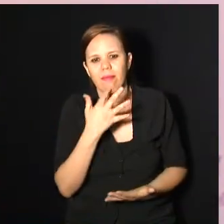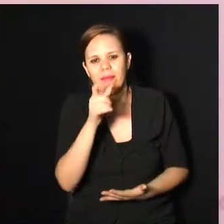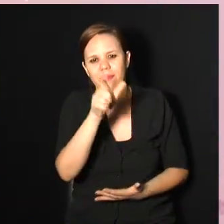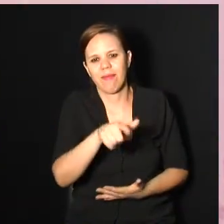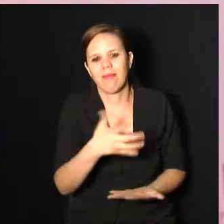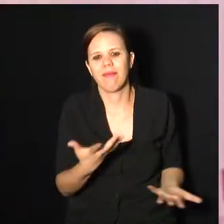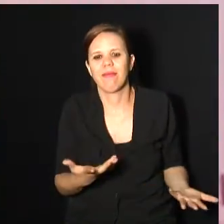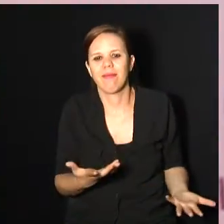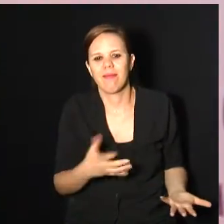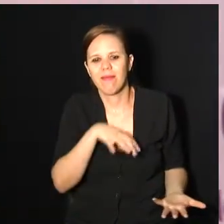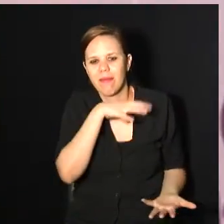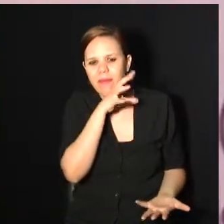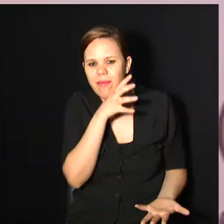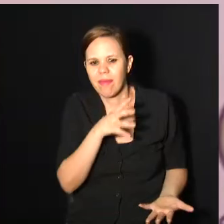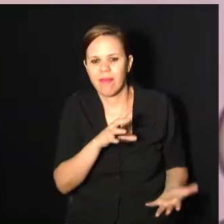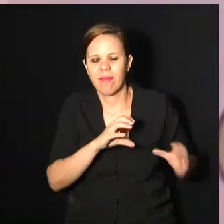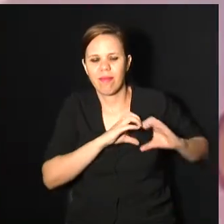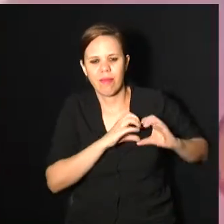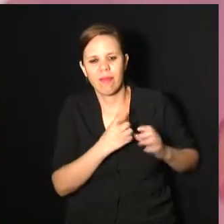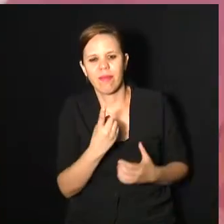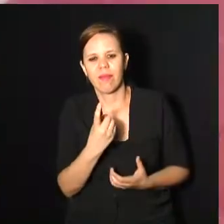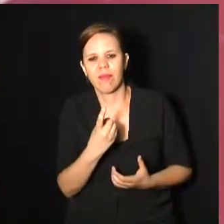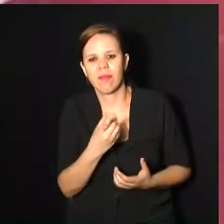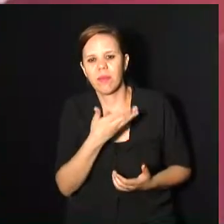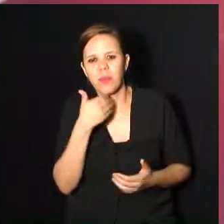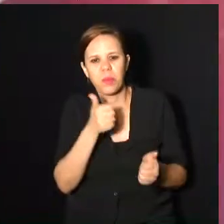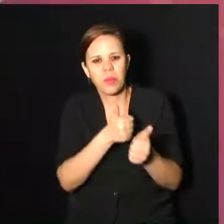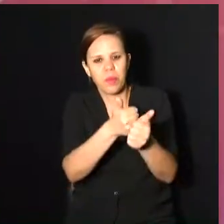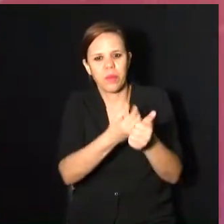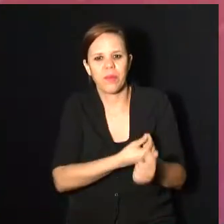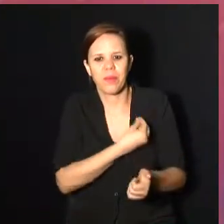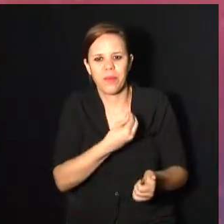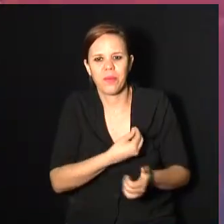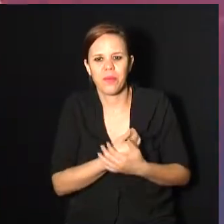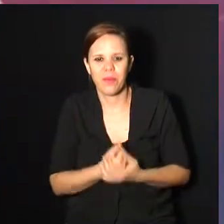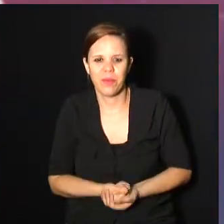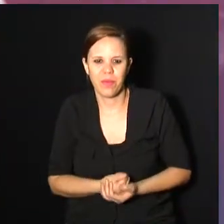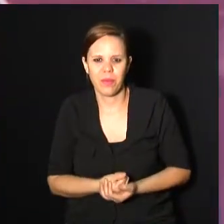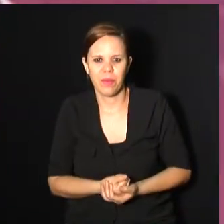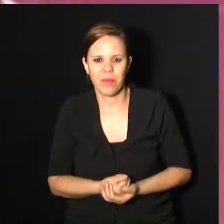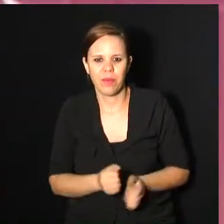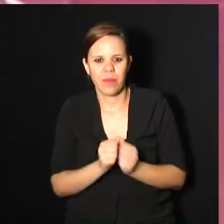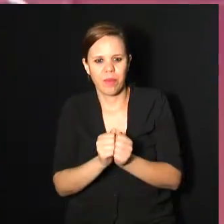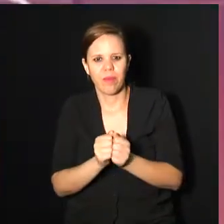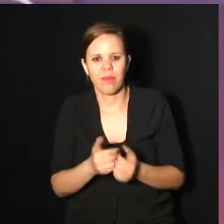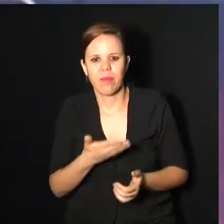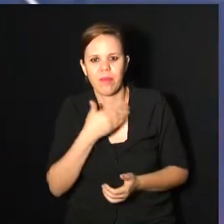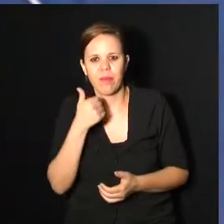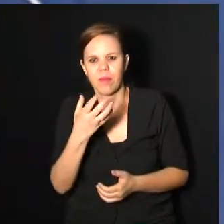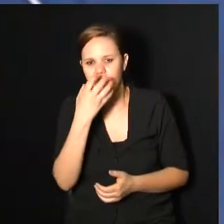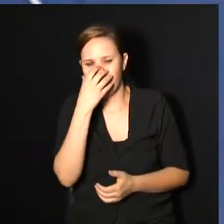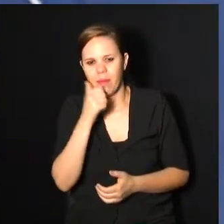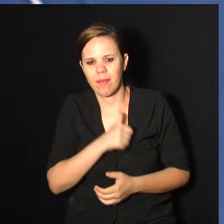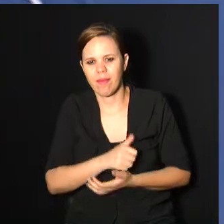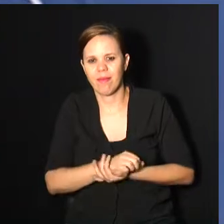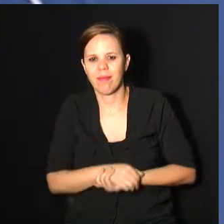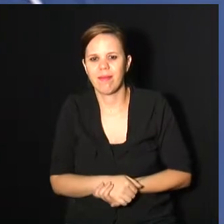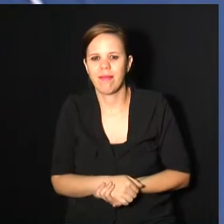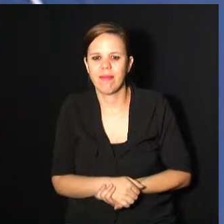esse amor único, não teria a melhor companheira de vida, não teria ao meu lado a melhor cachorra.